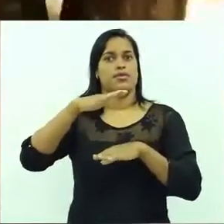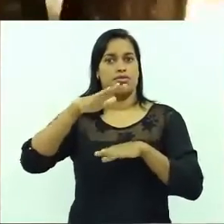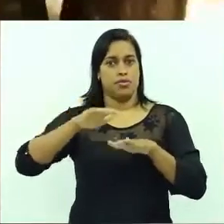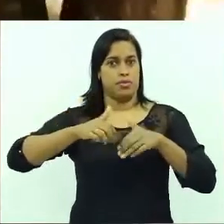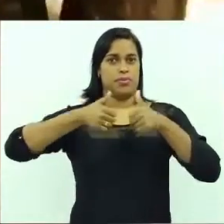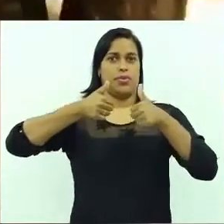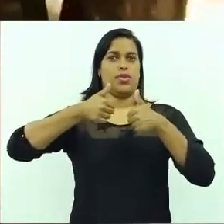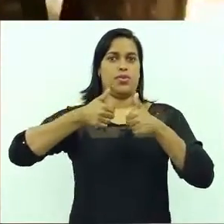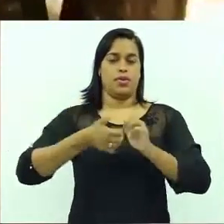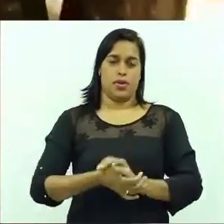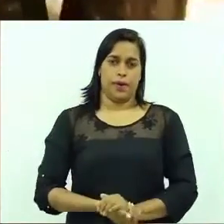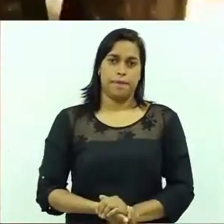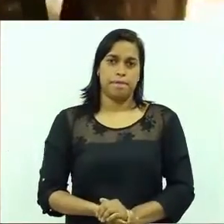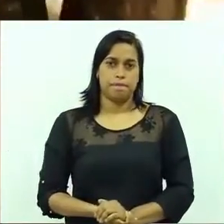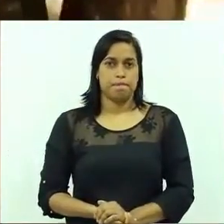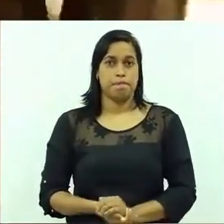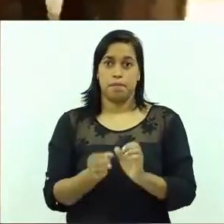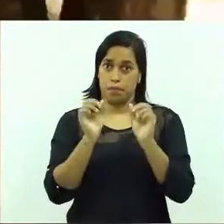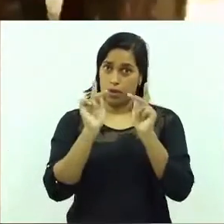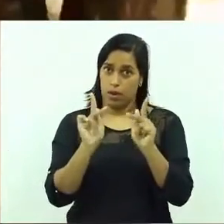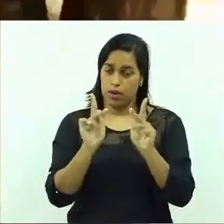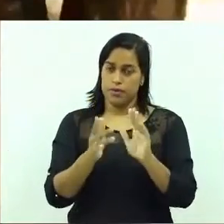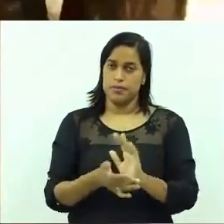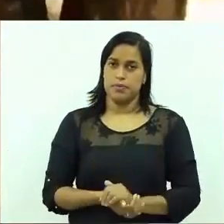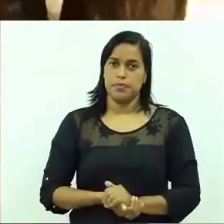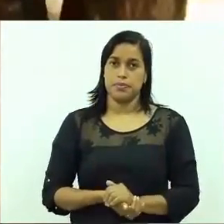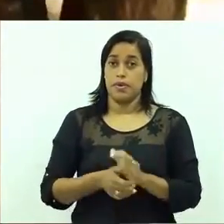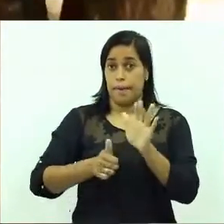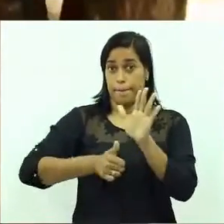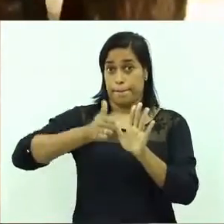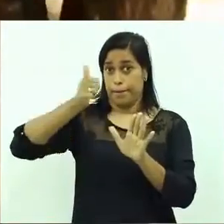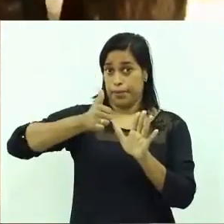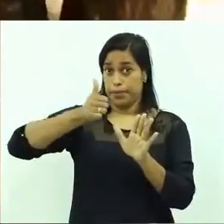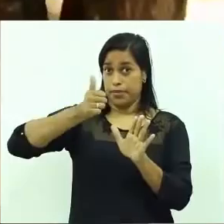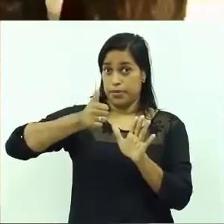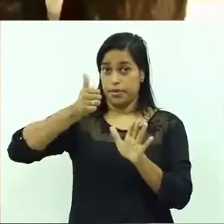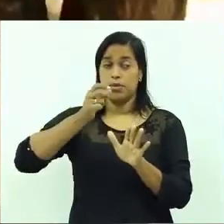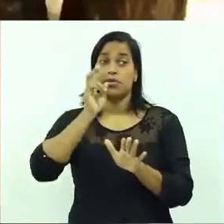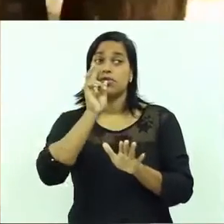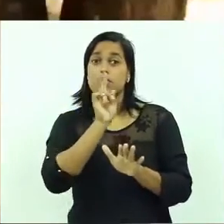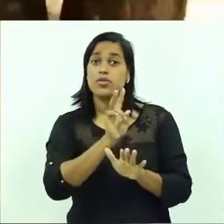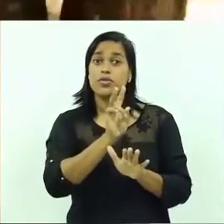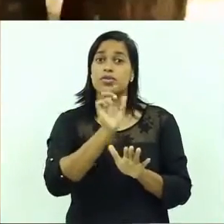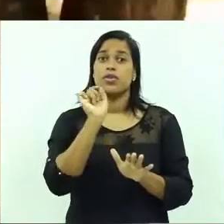isso. Então, pessoal, seguinte, a gente primeiro viu lá no início